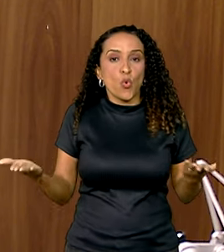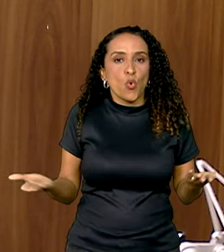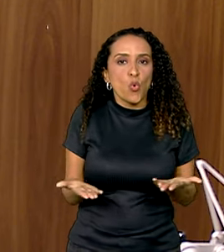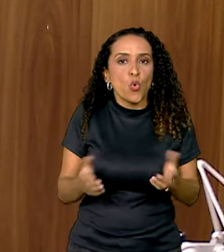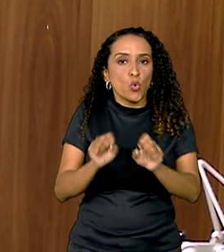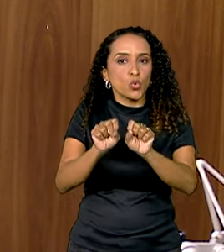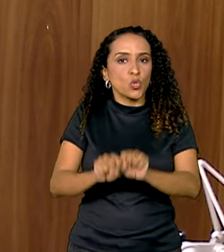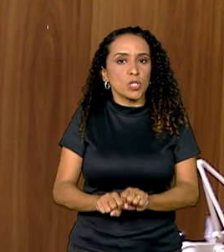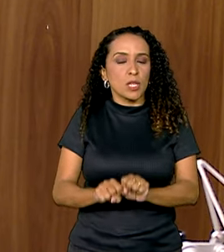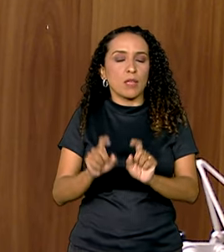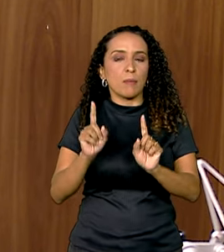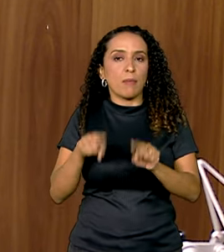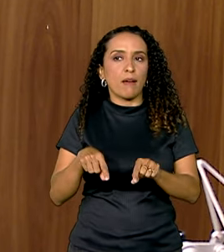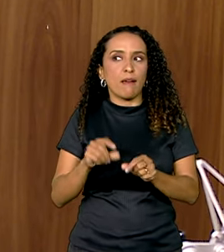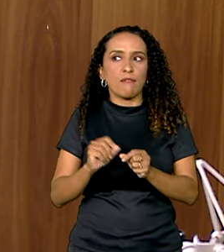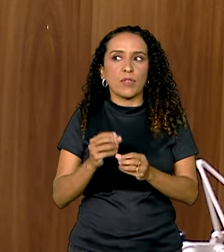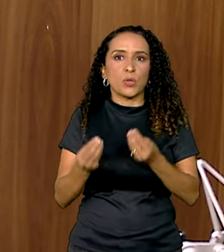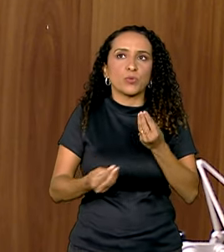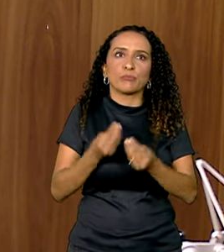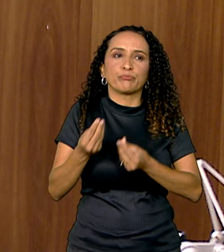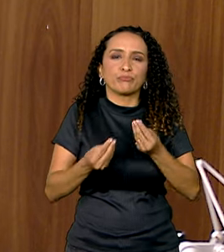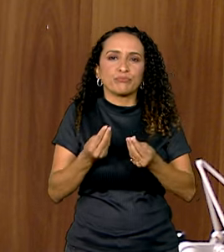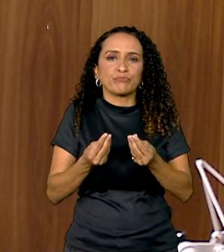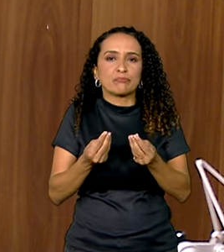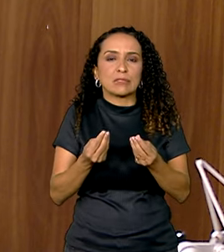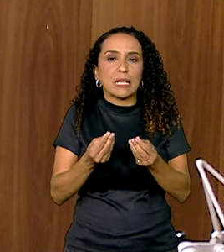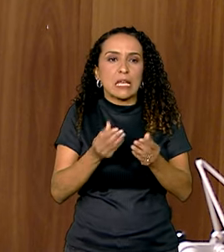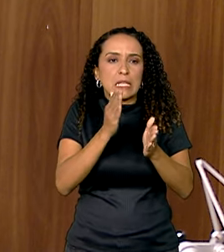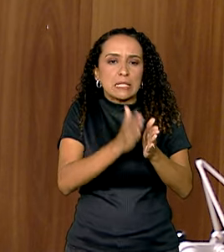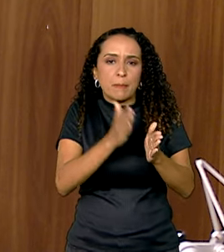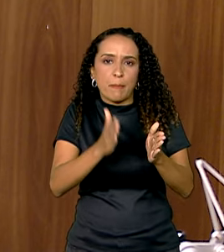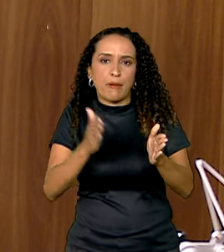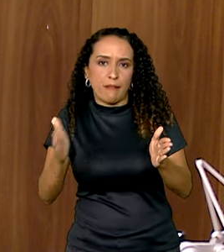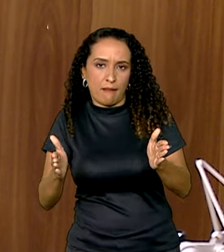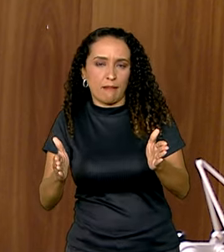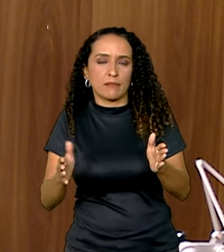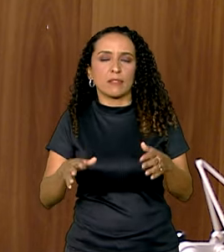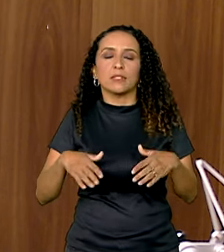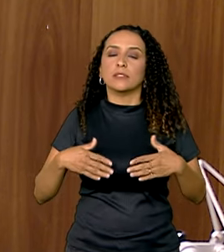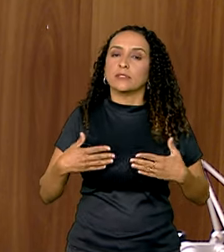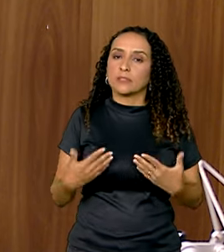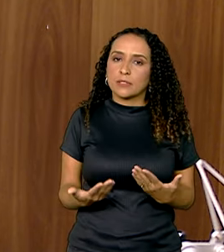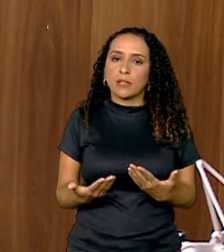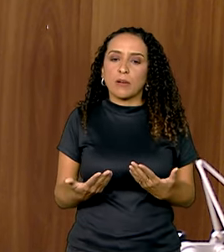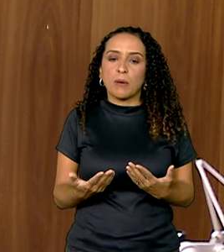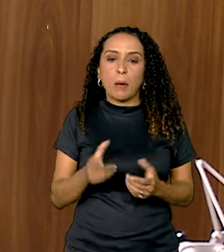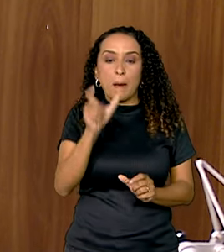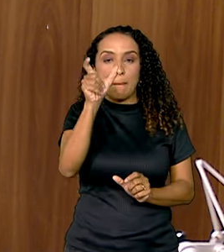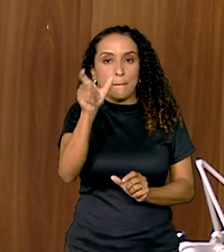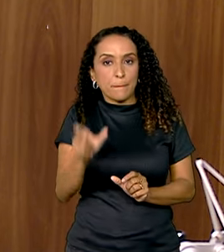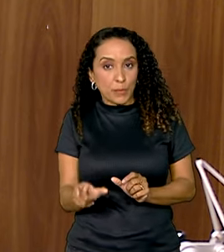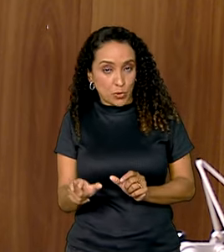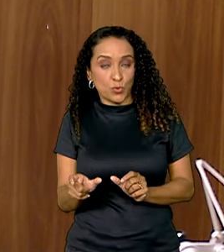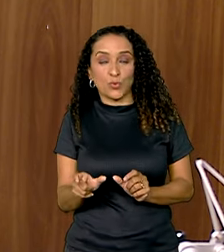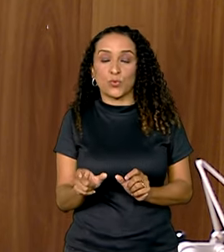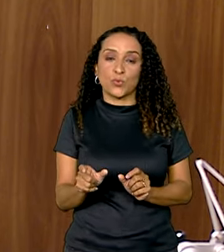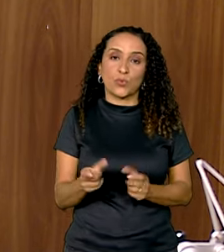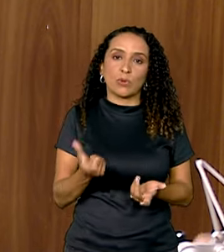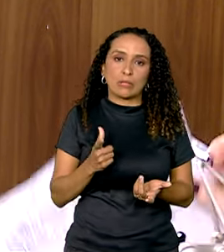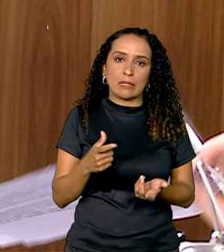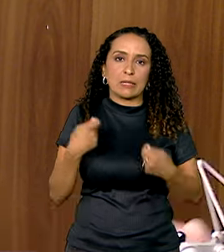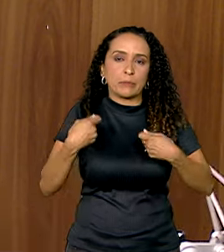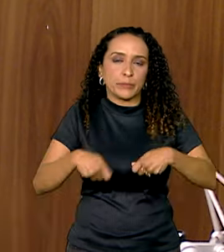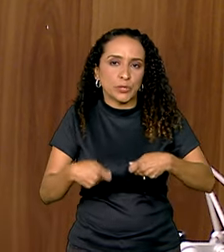é feito de uma maneira muito fragmentada. Então, a pessoa que está com